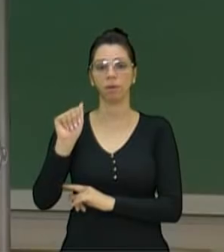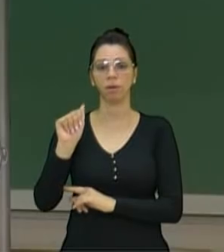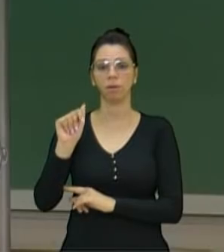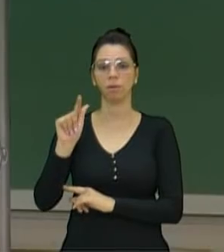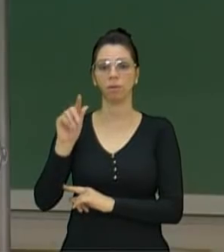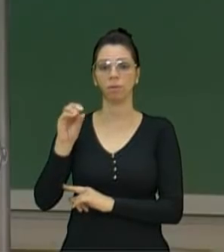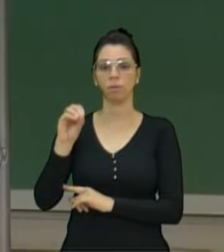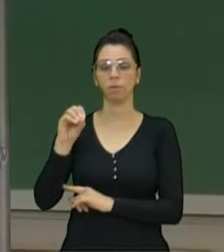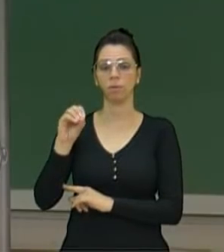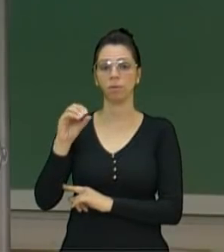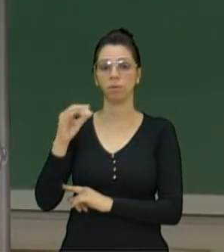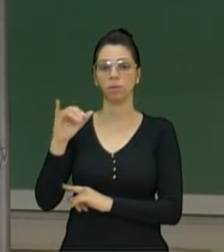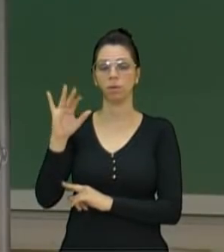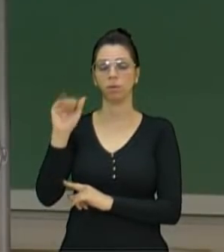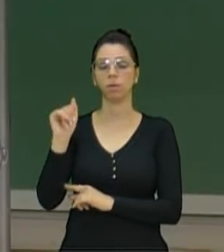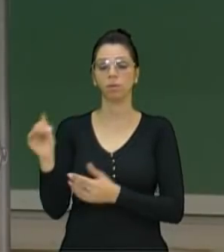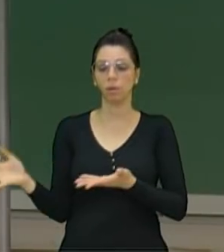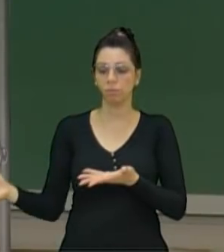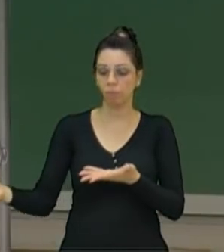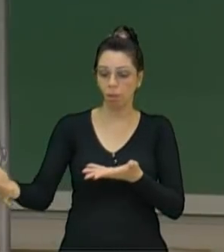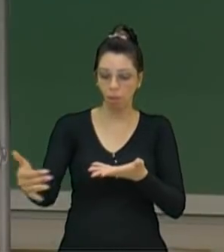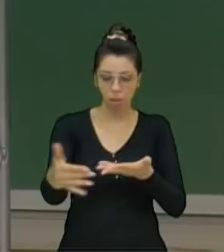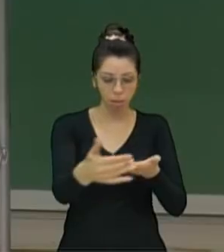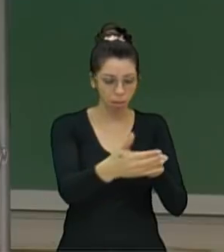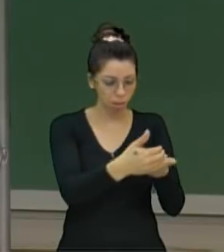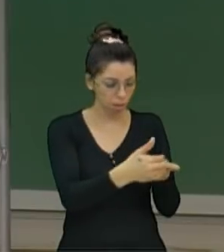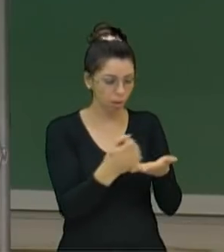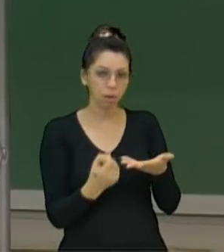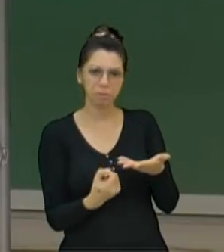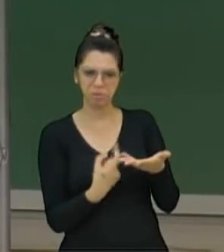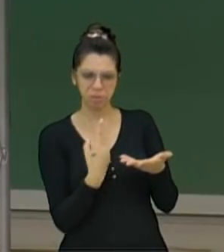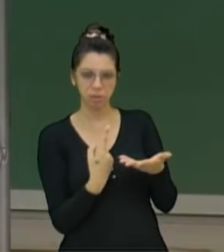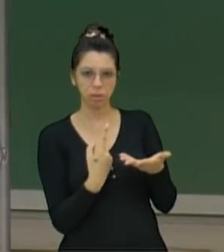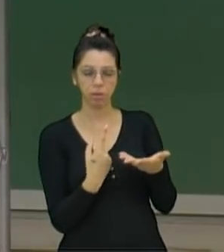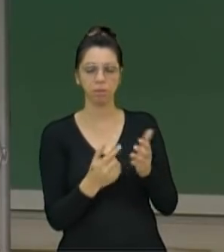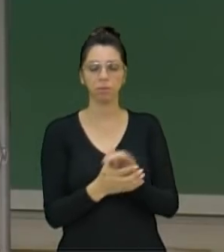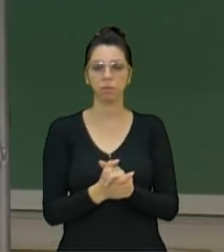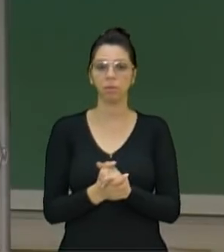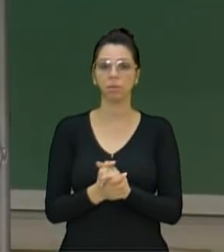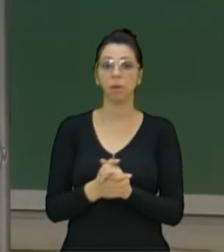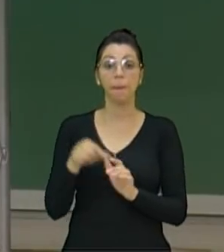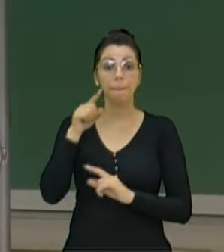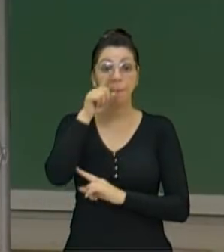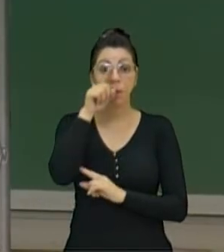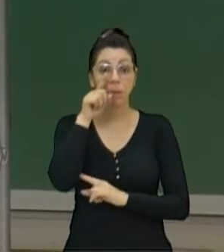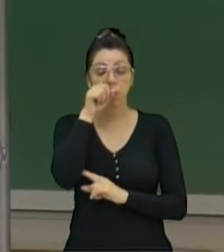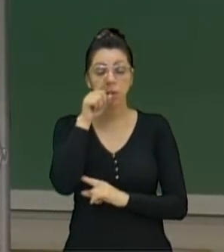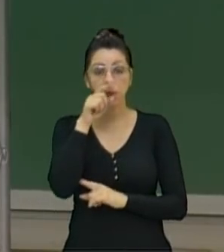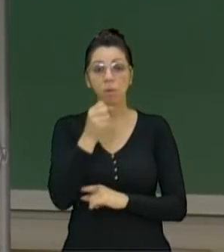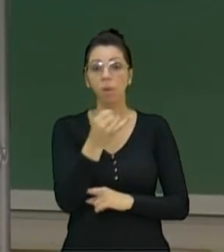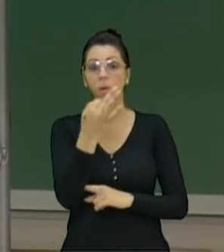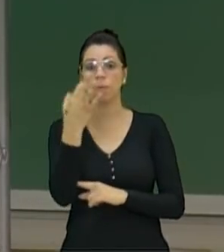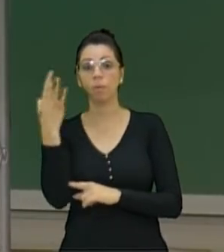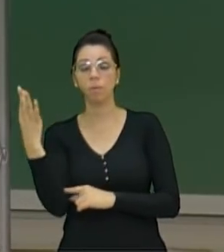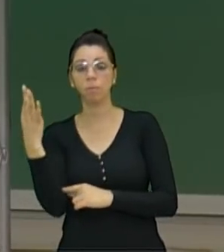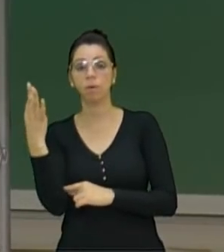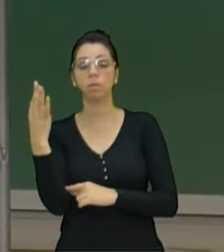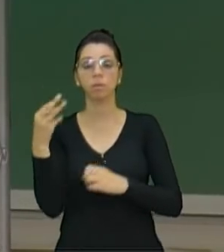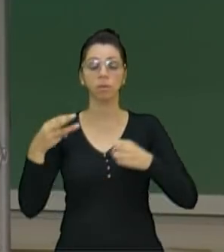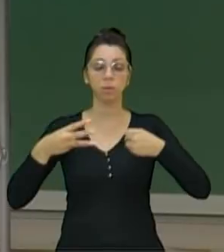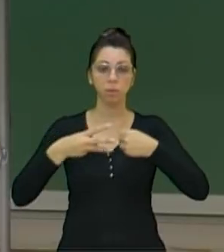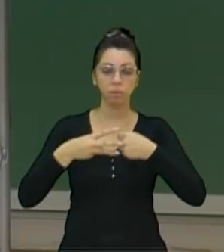de partículas estranhas. Então, tudo que o nosso corpo identifica como perigo, algumas células especiais